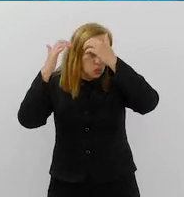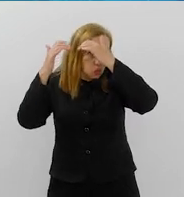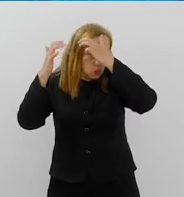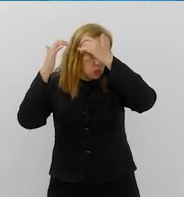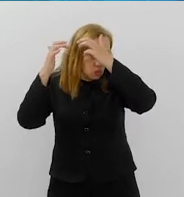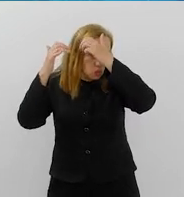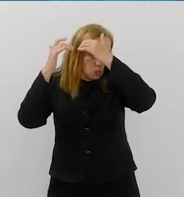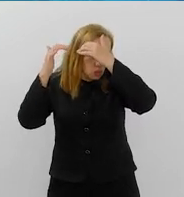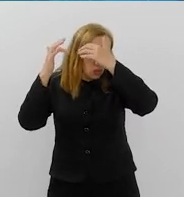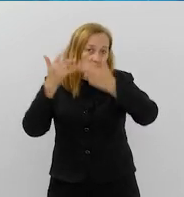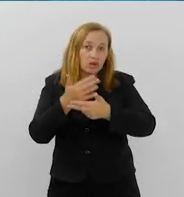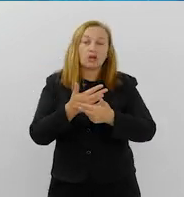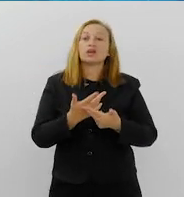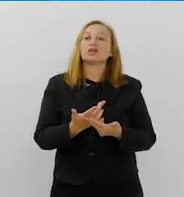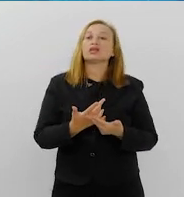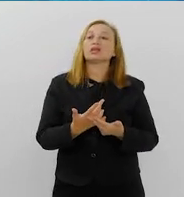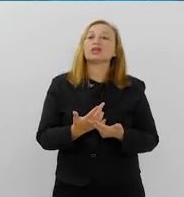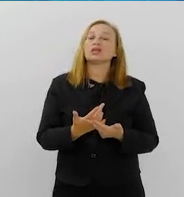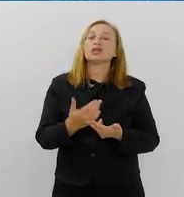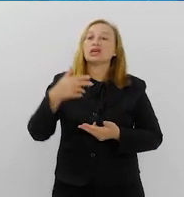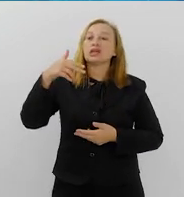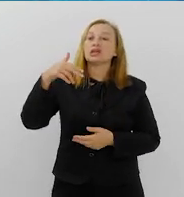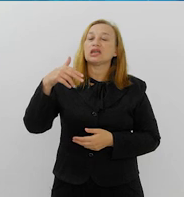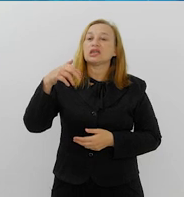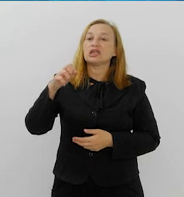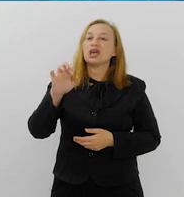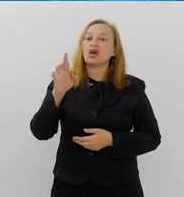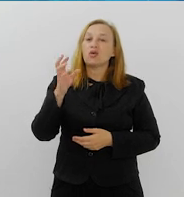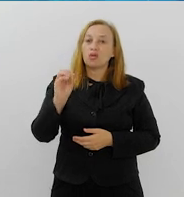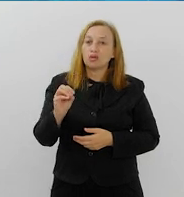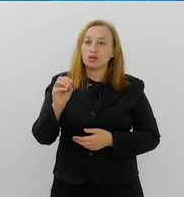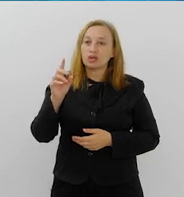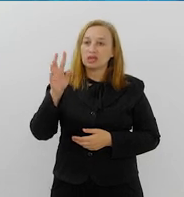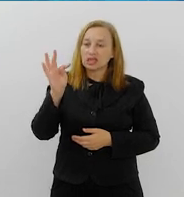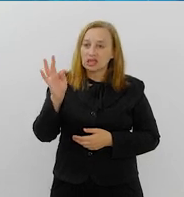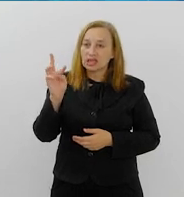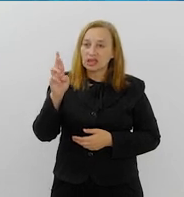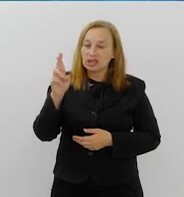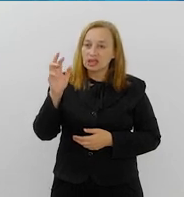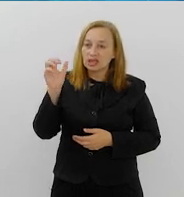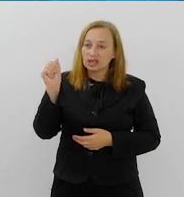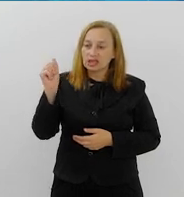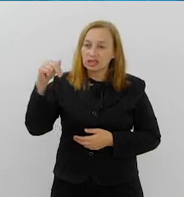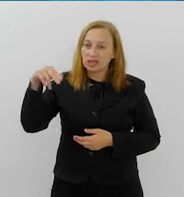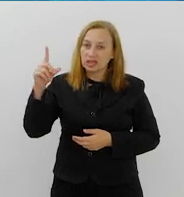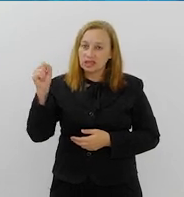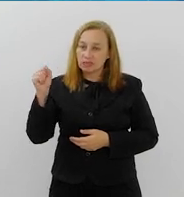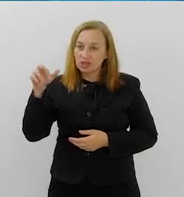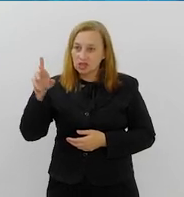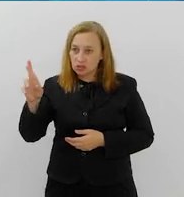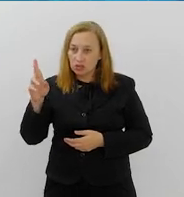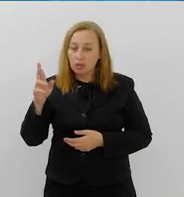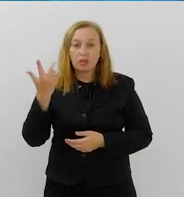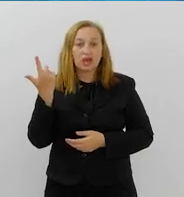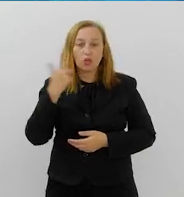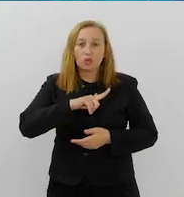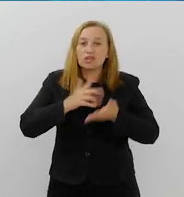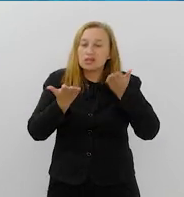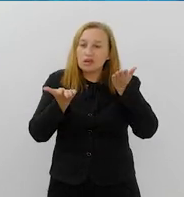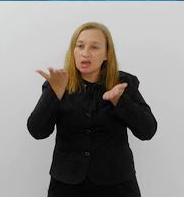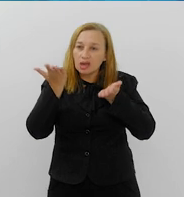envolve neurotransmissores, o sistema excitatório, inibitório. Então, para que aquela gangorra consiga se